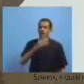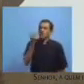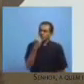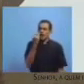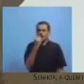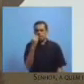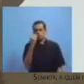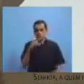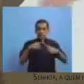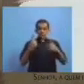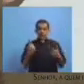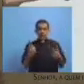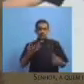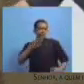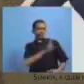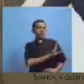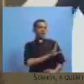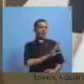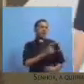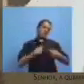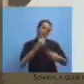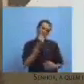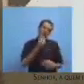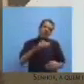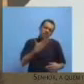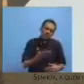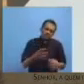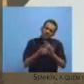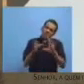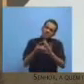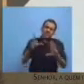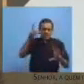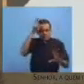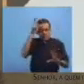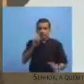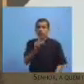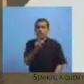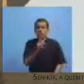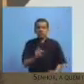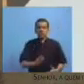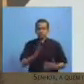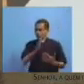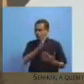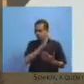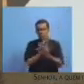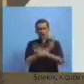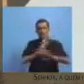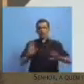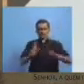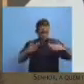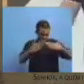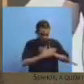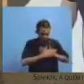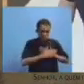ele. Então o profeta vê essa água que pega as nossas raízes. Meu irmão, minha irmã, quantas e quantas vezes